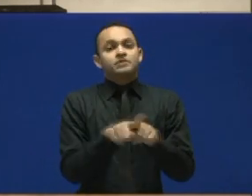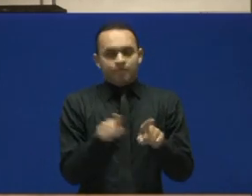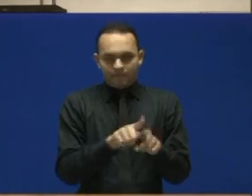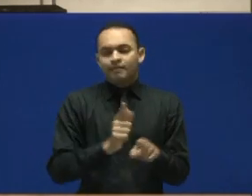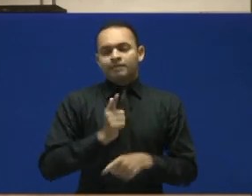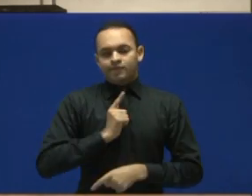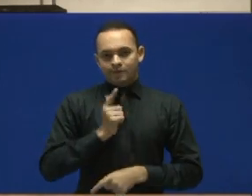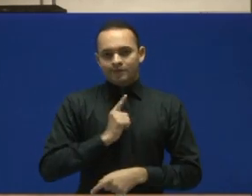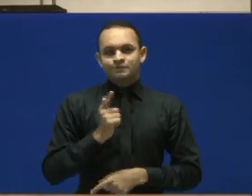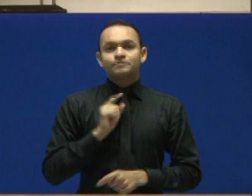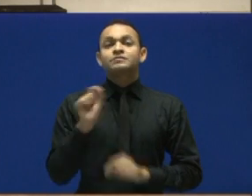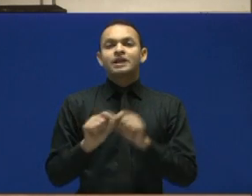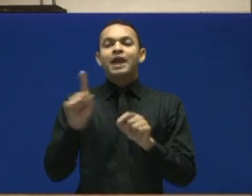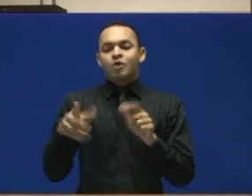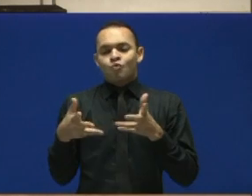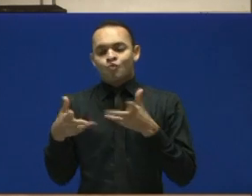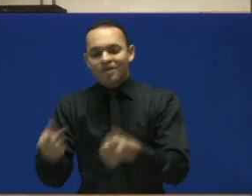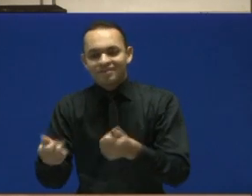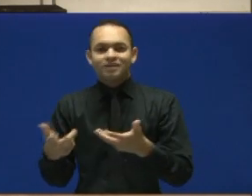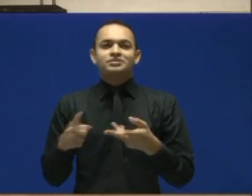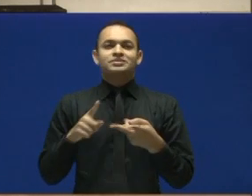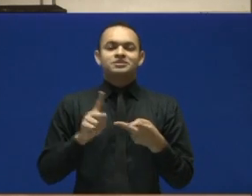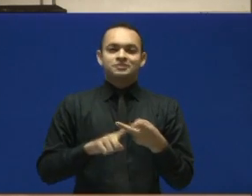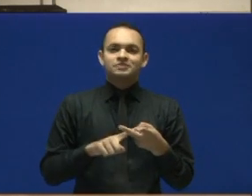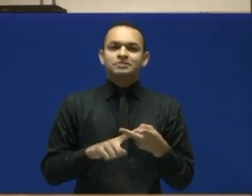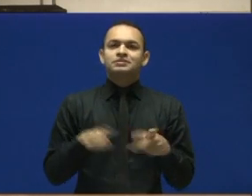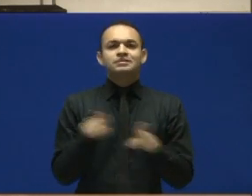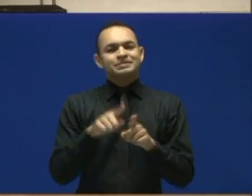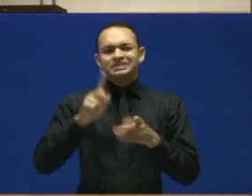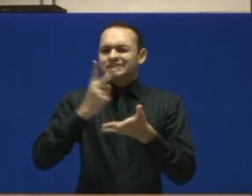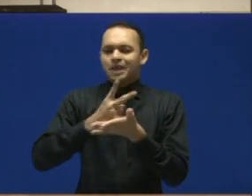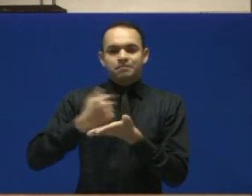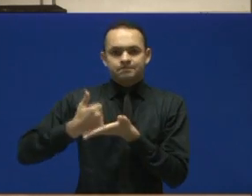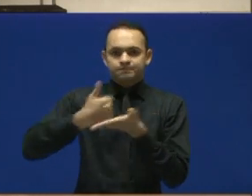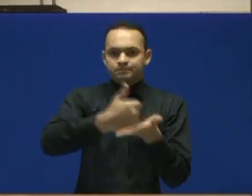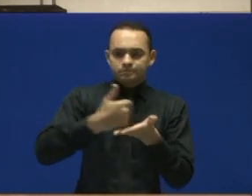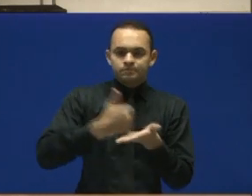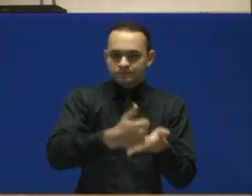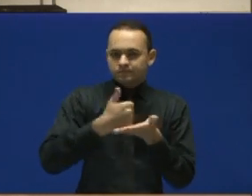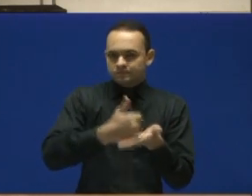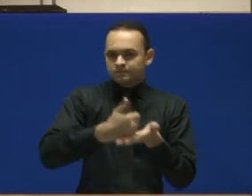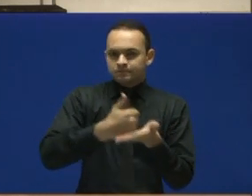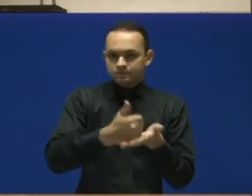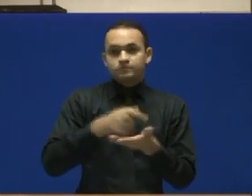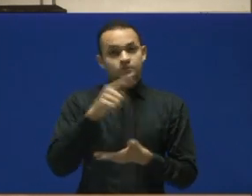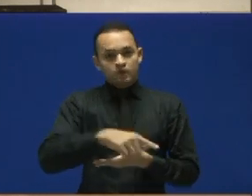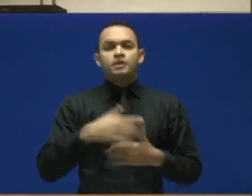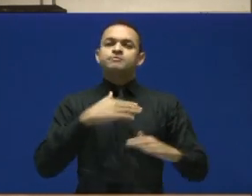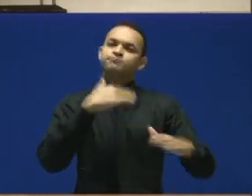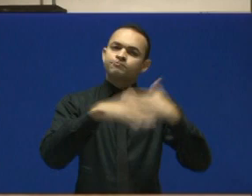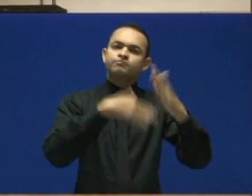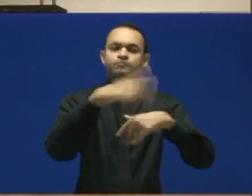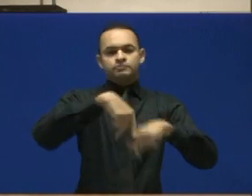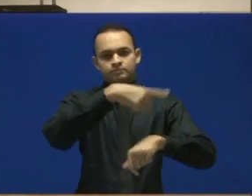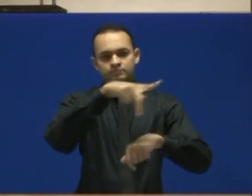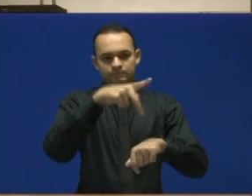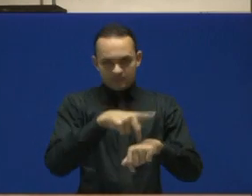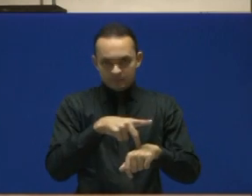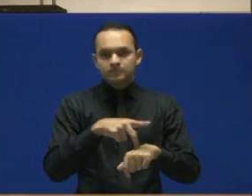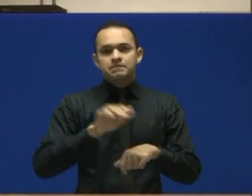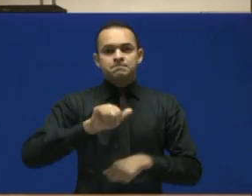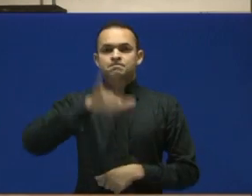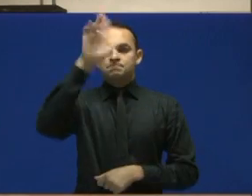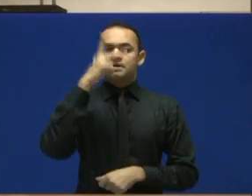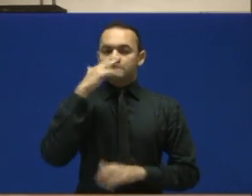isso fazemos com qualidade e contribuímos decisivamente para a construção de um país mais